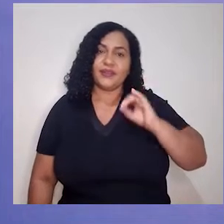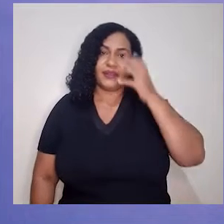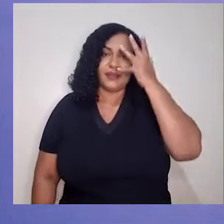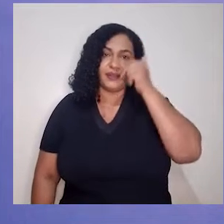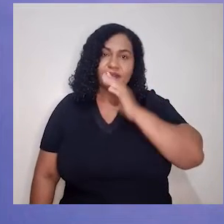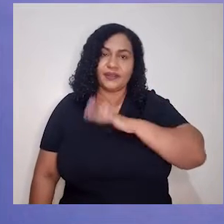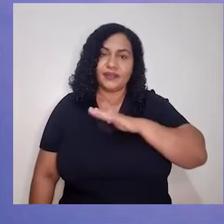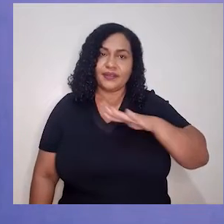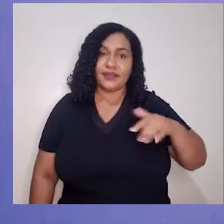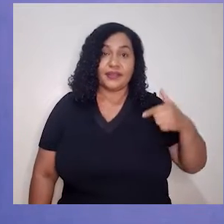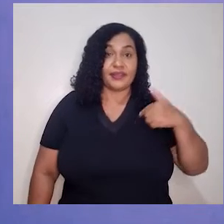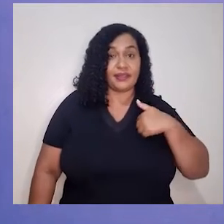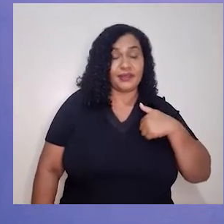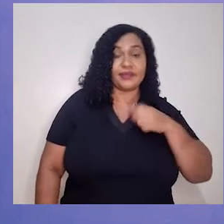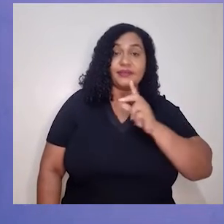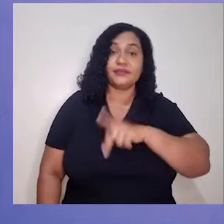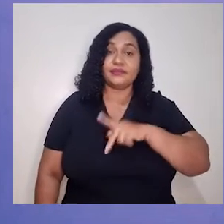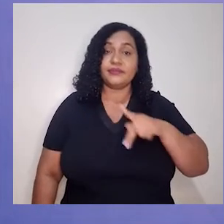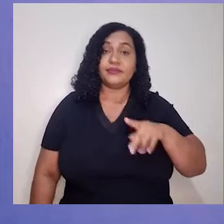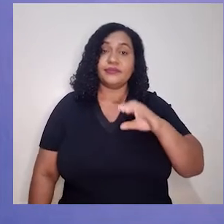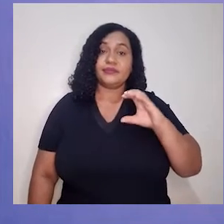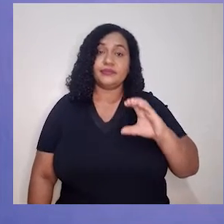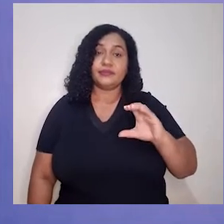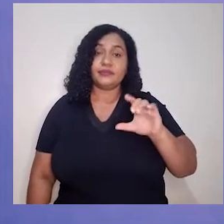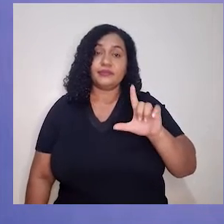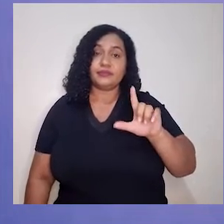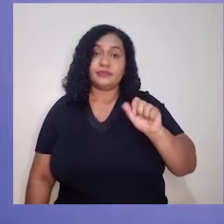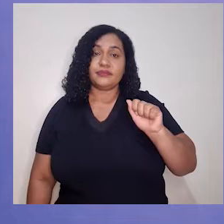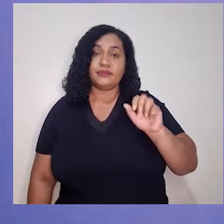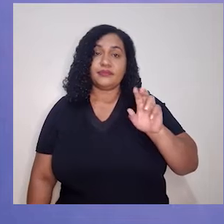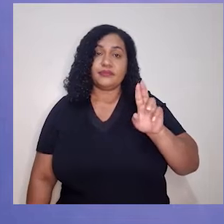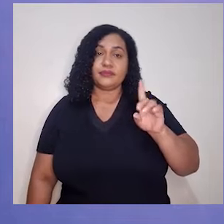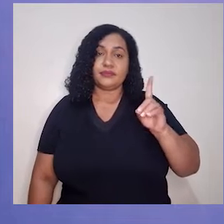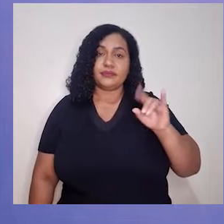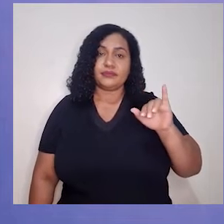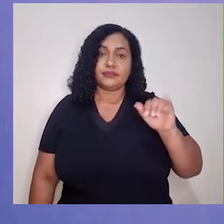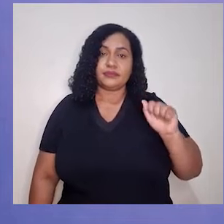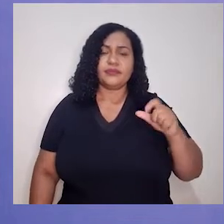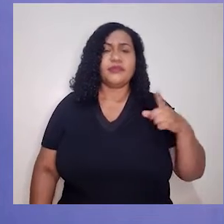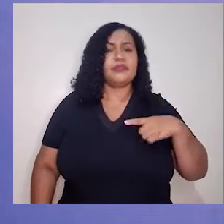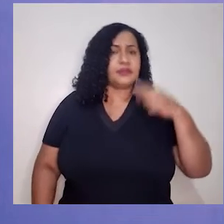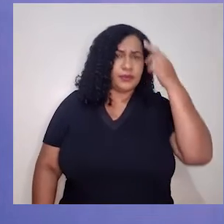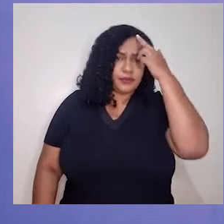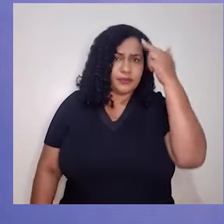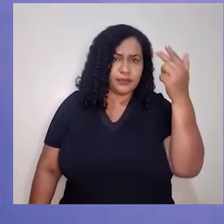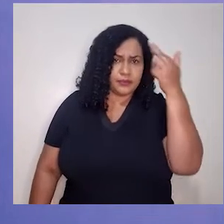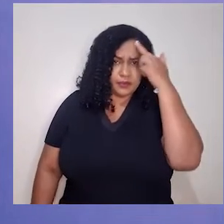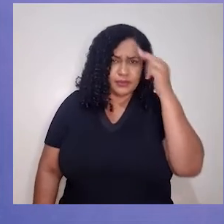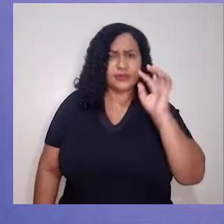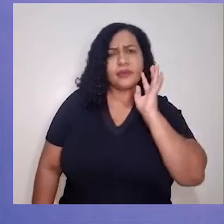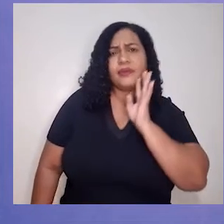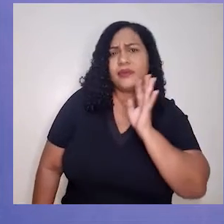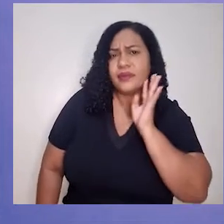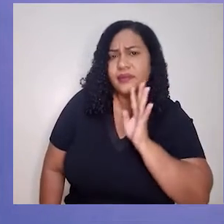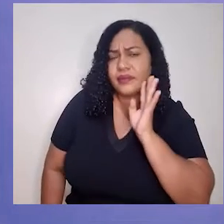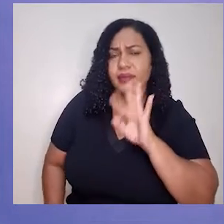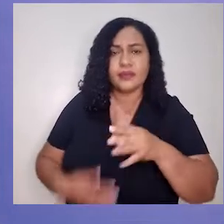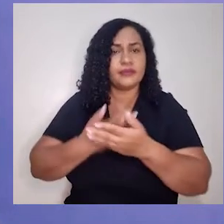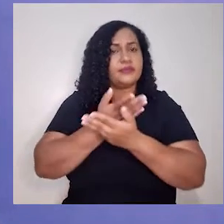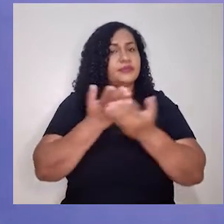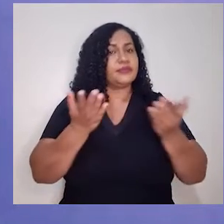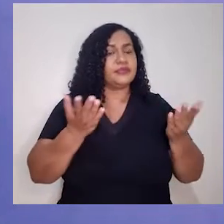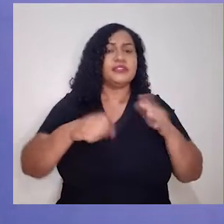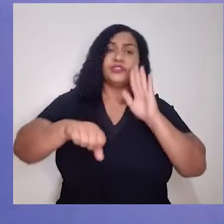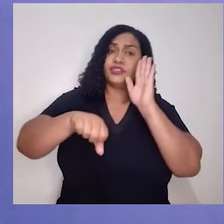Olá, crianças! Eu sou a tia Cláudia e hoje eu trouxe uma historinha bem legal para vocês.